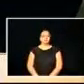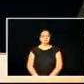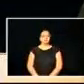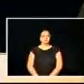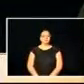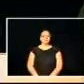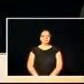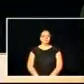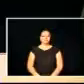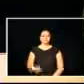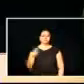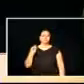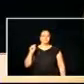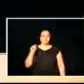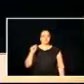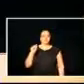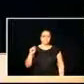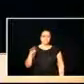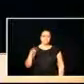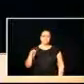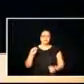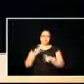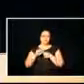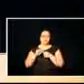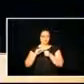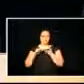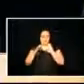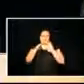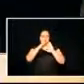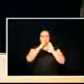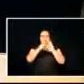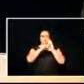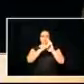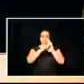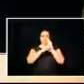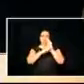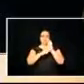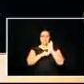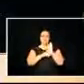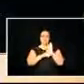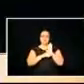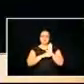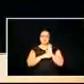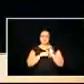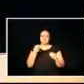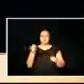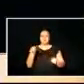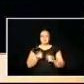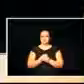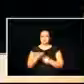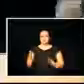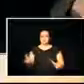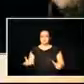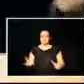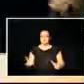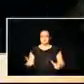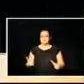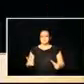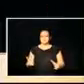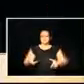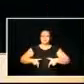fracionar, nós entendemos que tem que ser valorizado o servidor público, que entrou na prefeitura, fez um concurso, foi lá, fez a